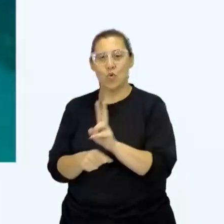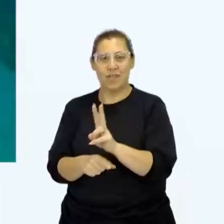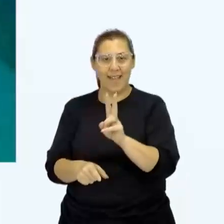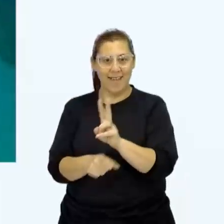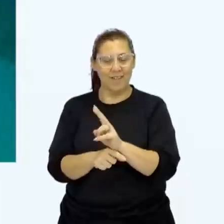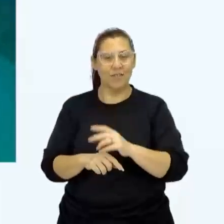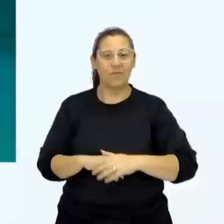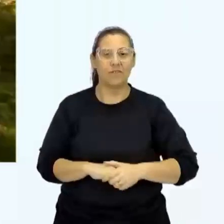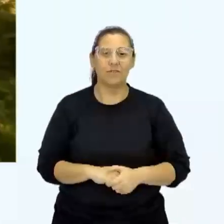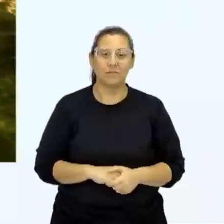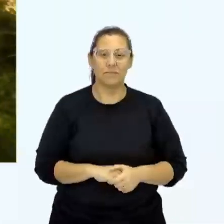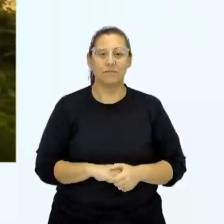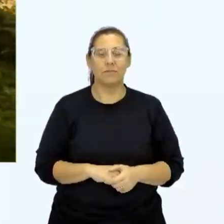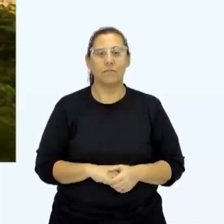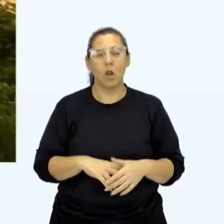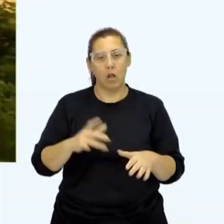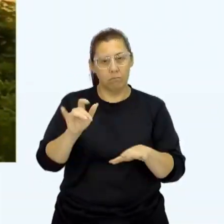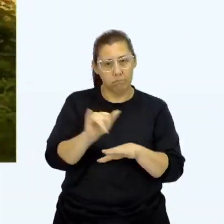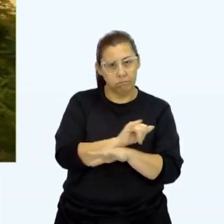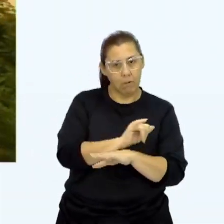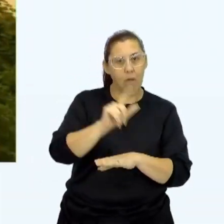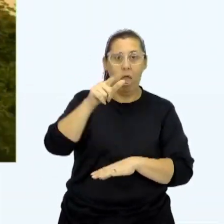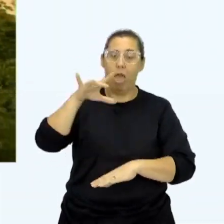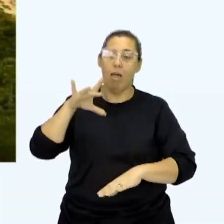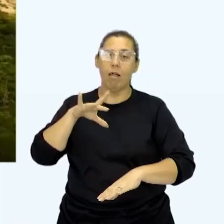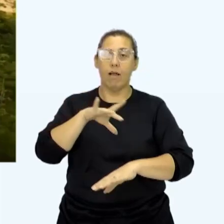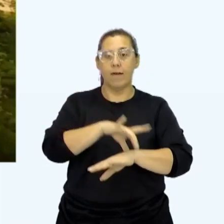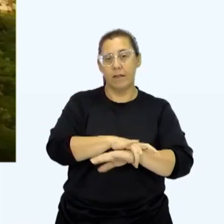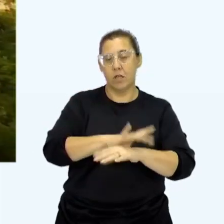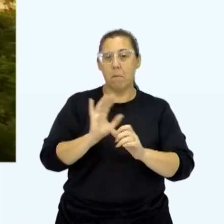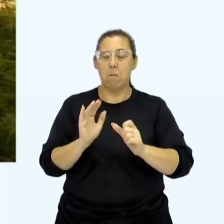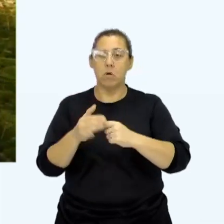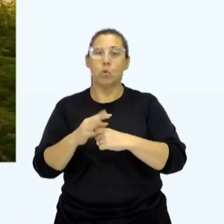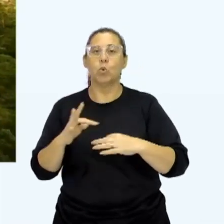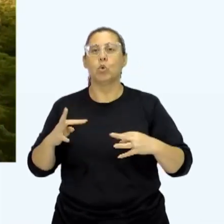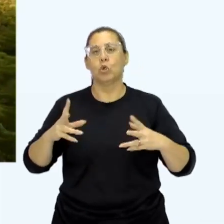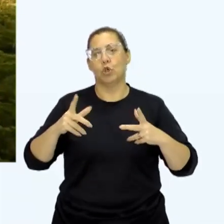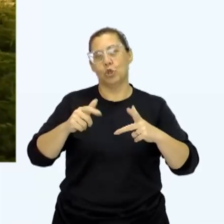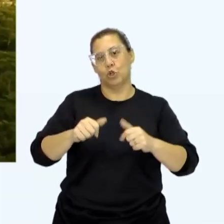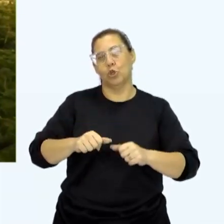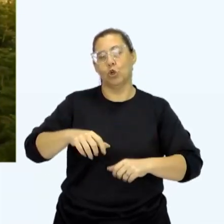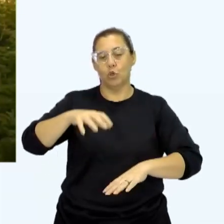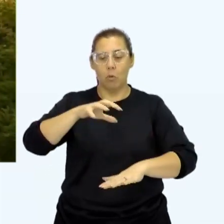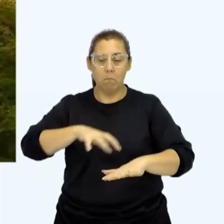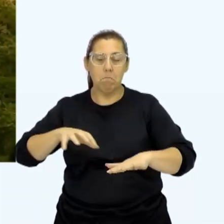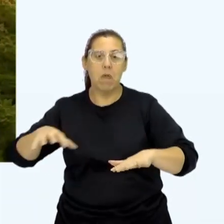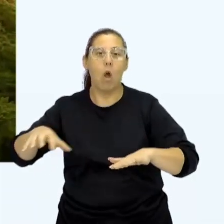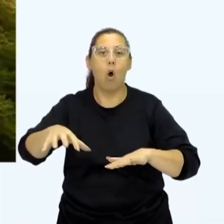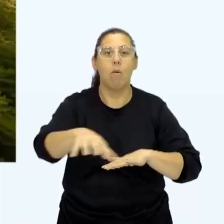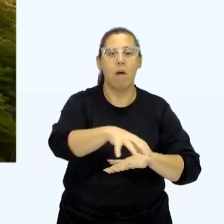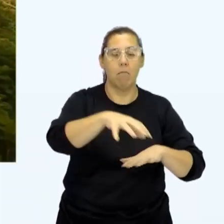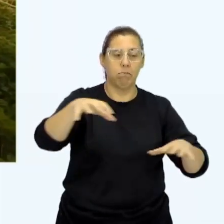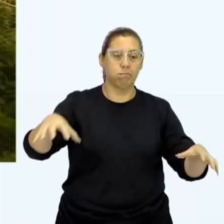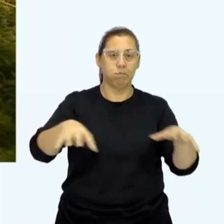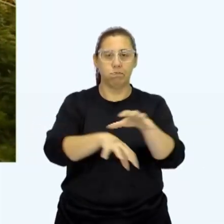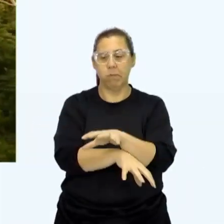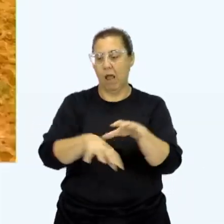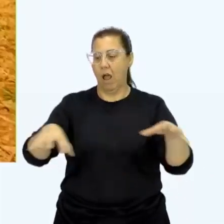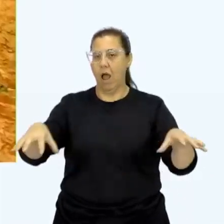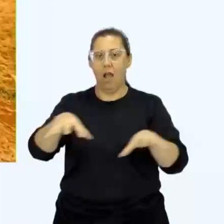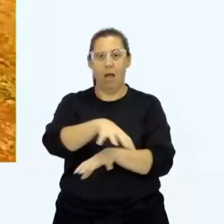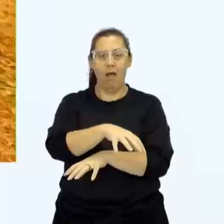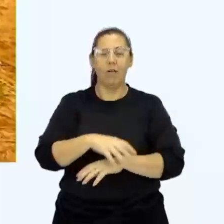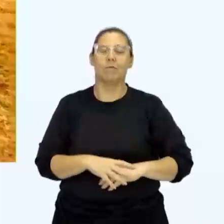conservação. A estratégia é garantir a proteção de todos os biomas brasileiros. Na